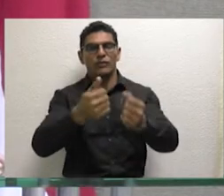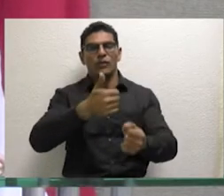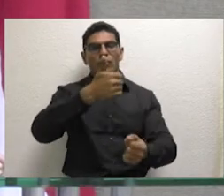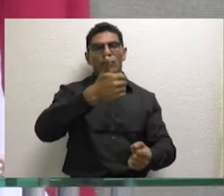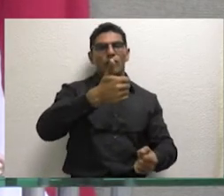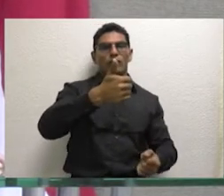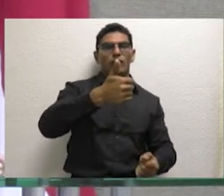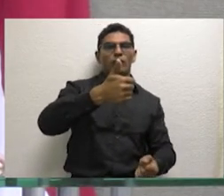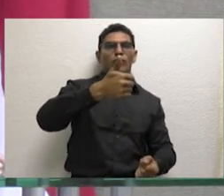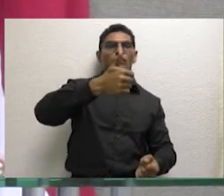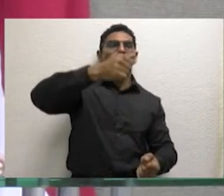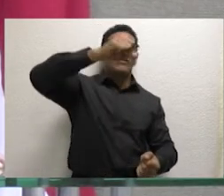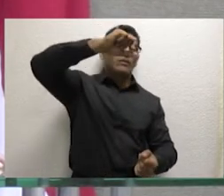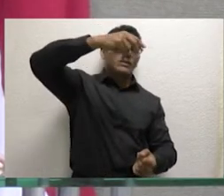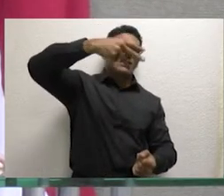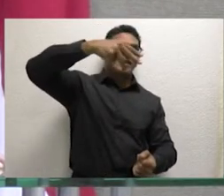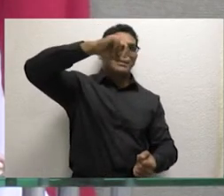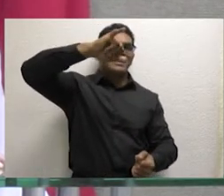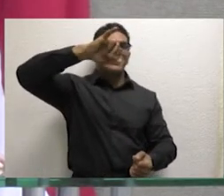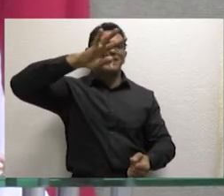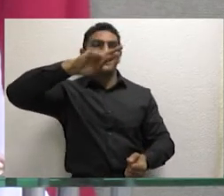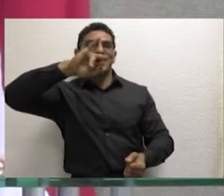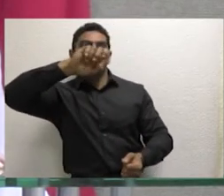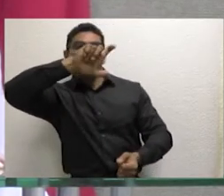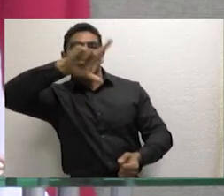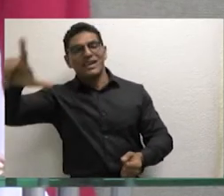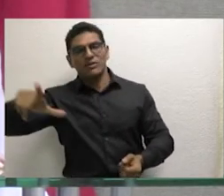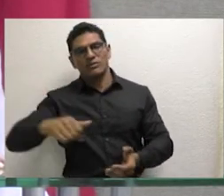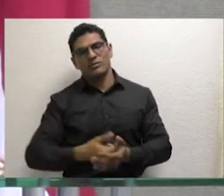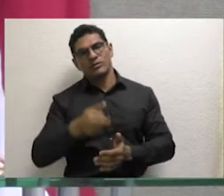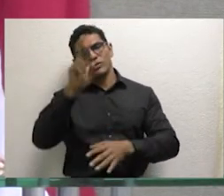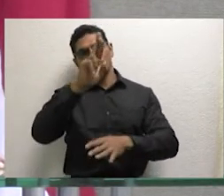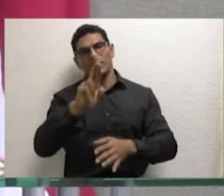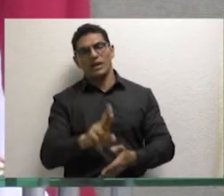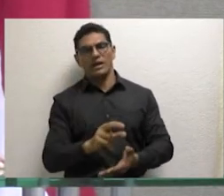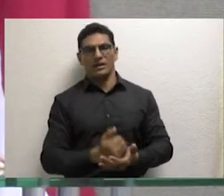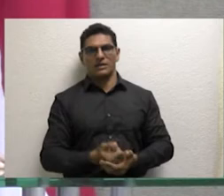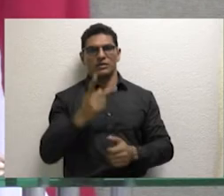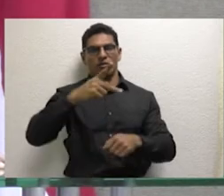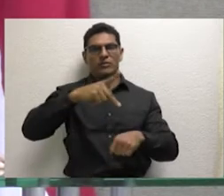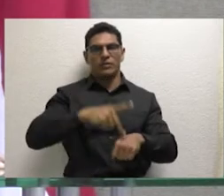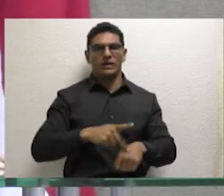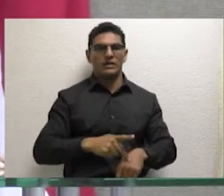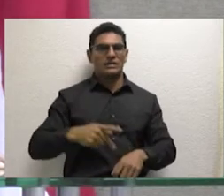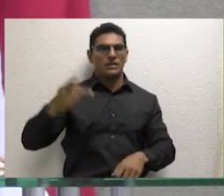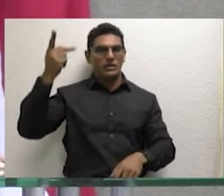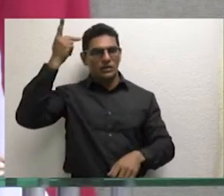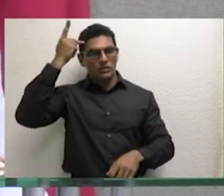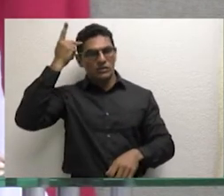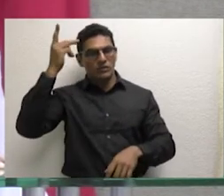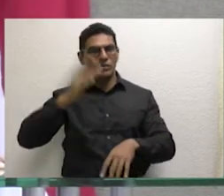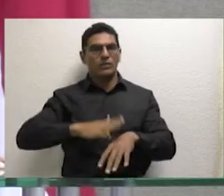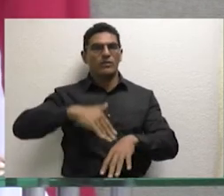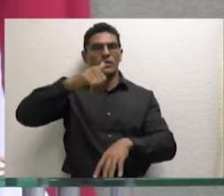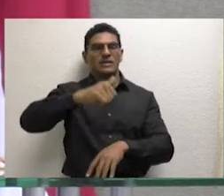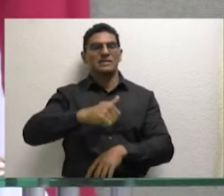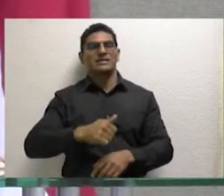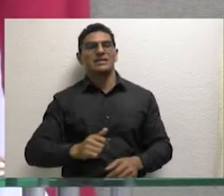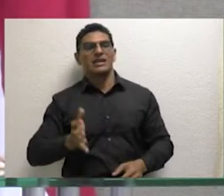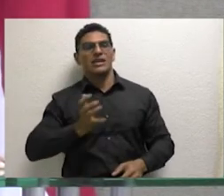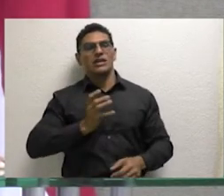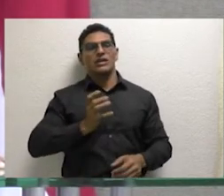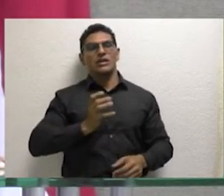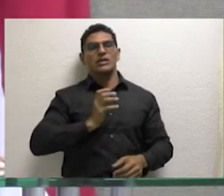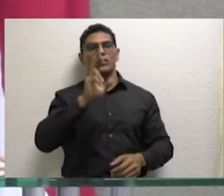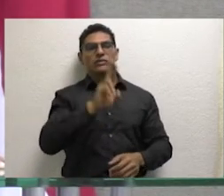240 236 bi no estado de São Paulo o estado mais rico da União isso é mais do que